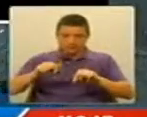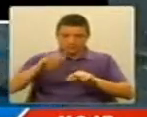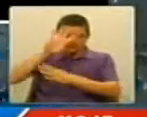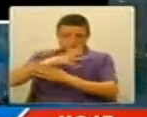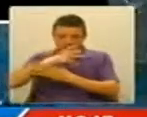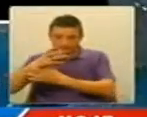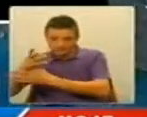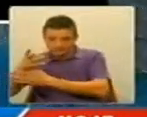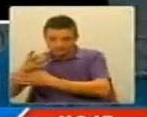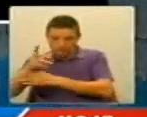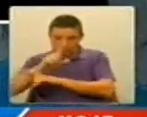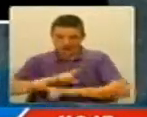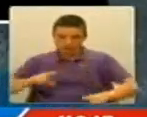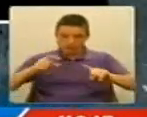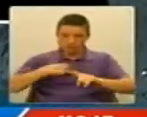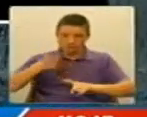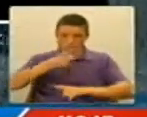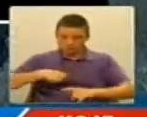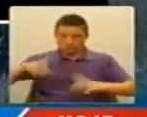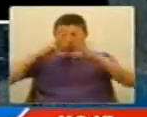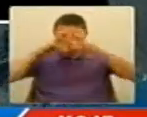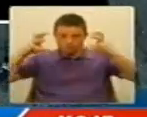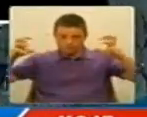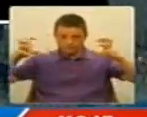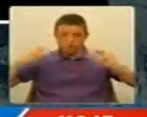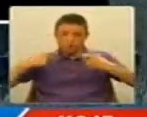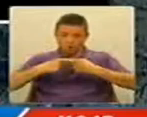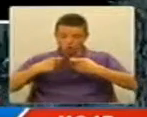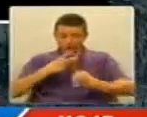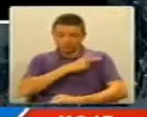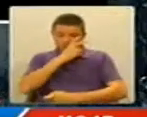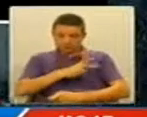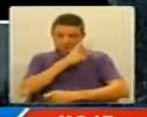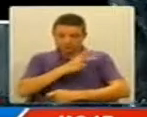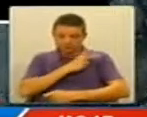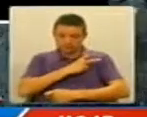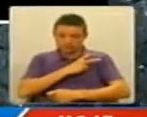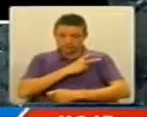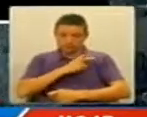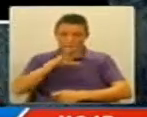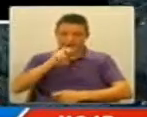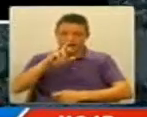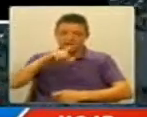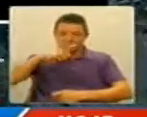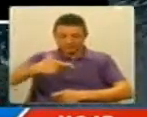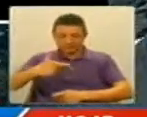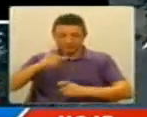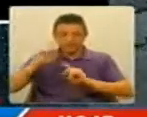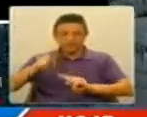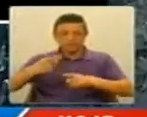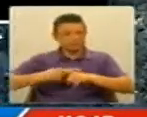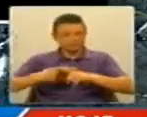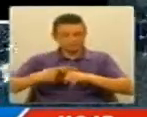alterar, para perturbar a nossa nuvem de Oort. Então, o que os físicos da Universidade de Arte apresentam é algo de engraçadíssimo,